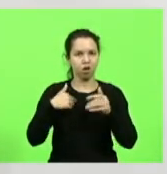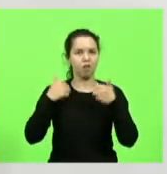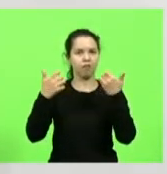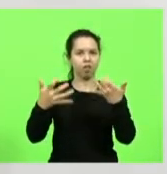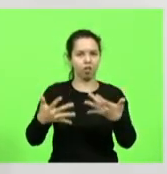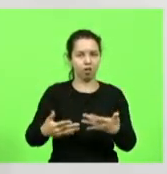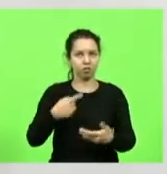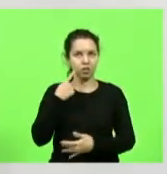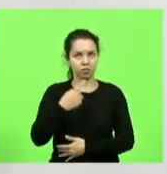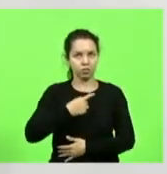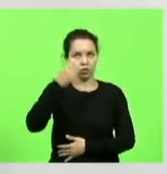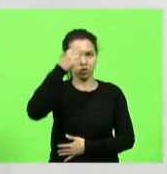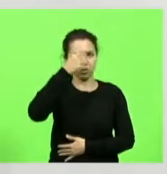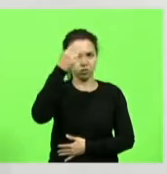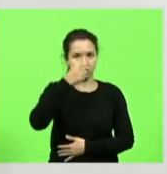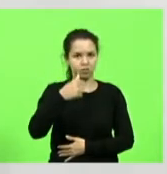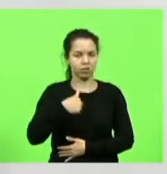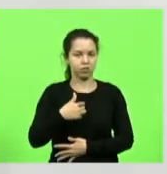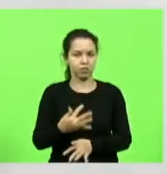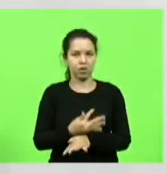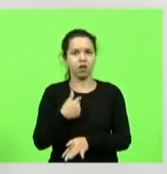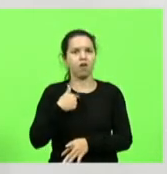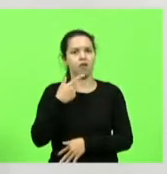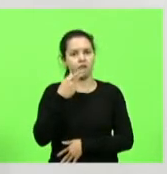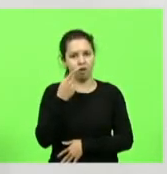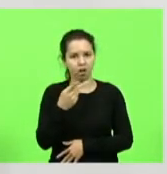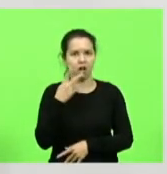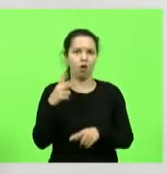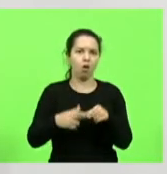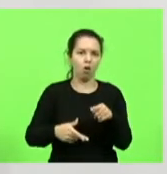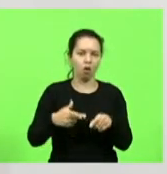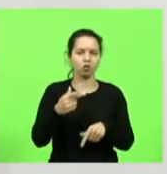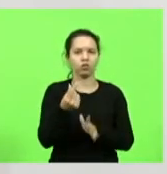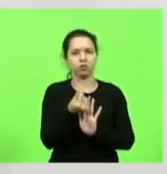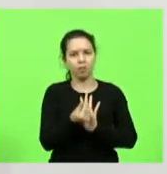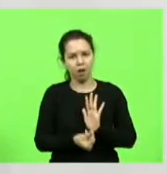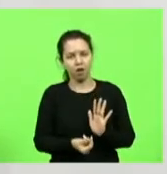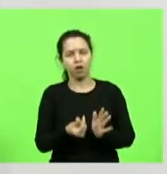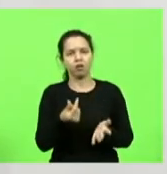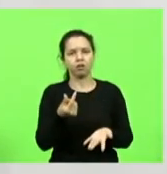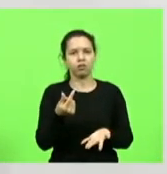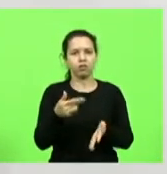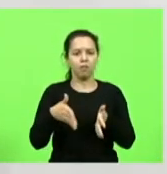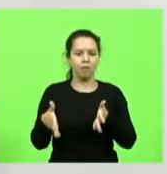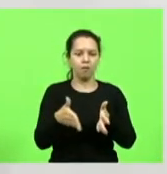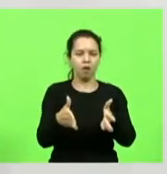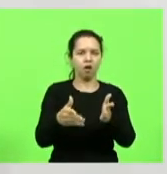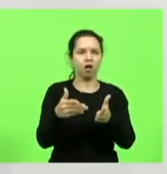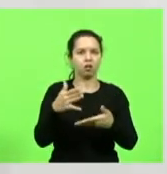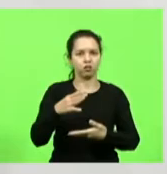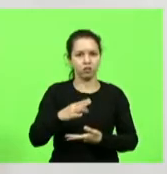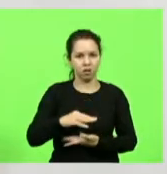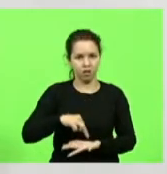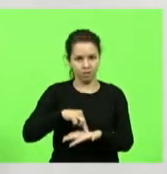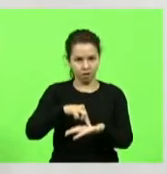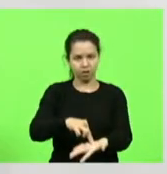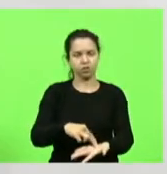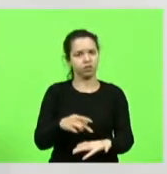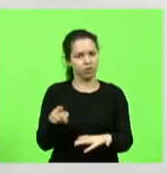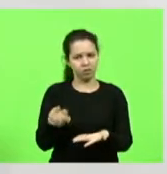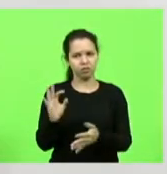deputado Scudillar, que não aguenta mais ouvir eu falar de corte no orçamento, de pista de navegantes, e ele tem razão se ele não aguentar mais.